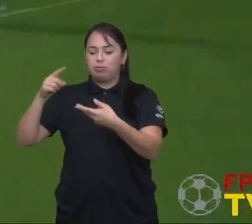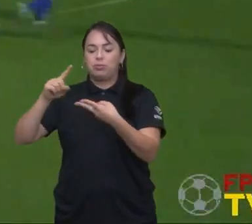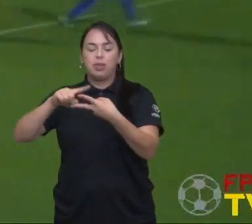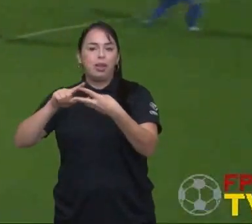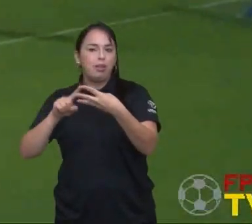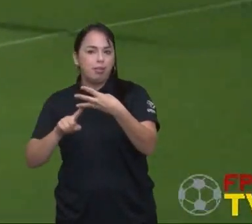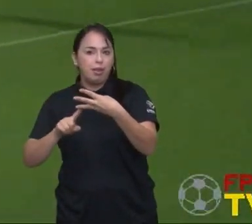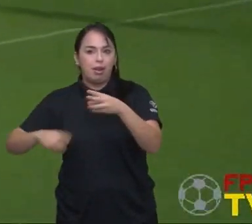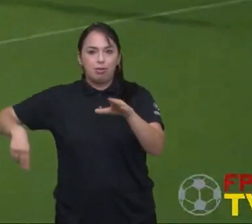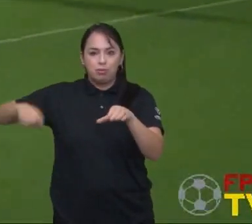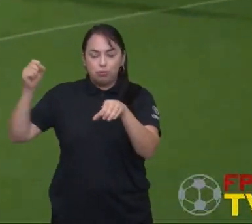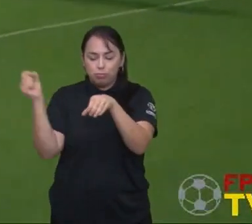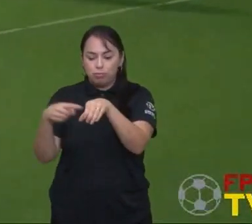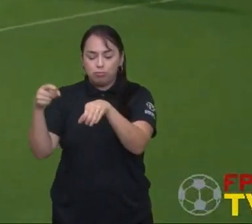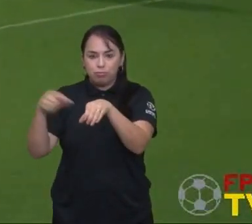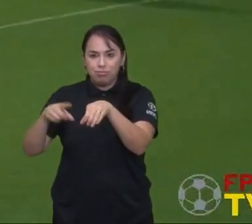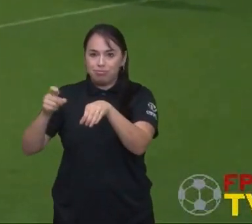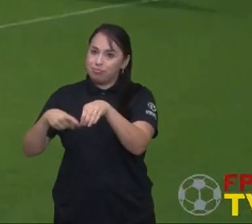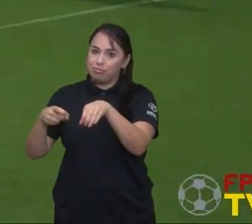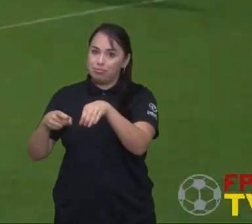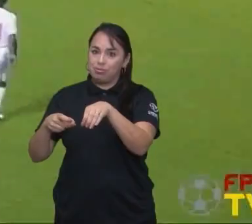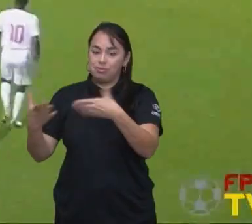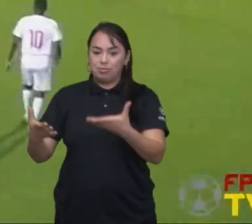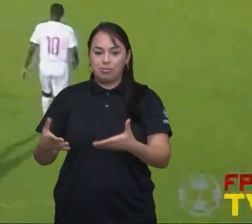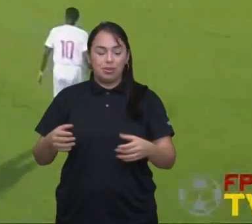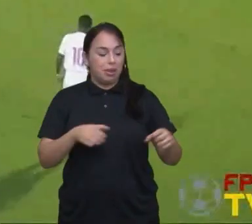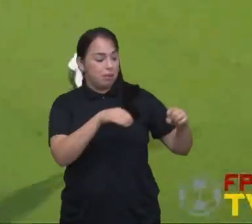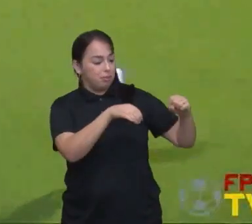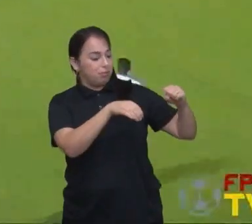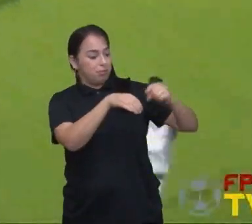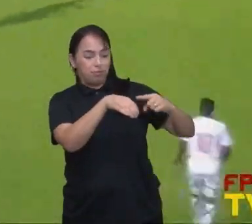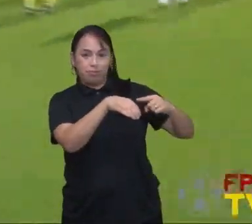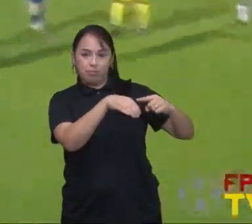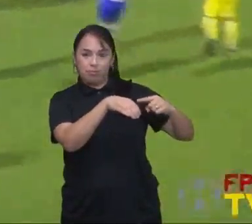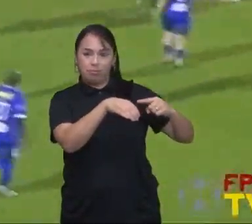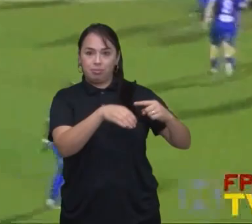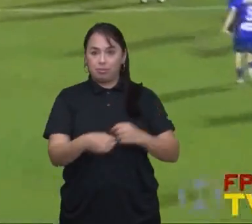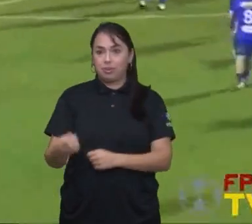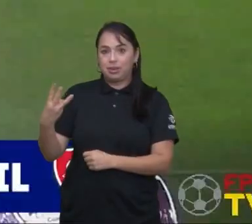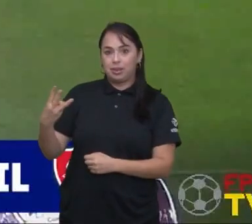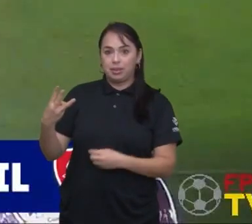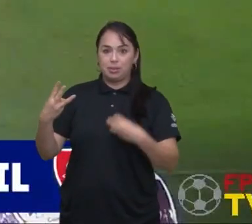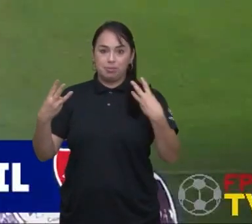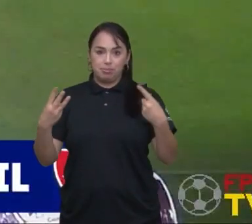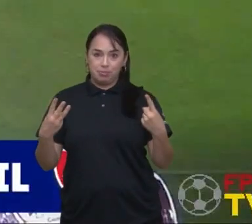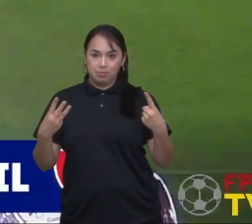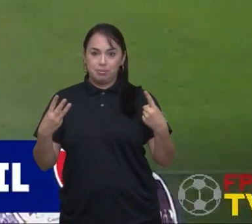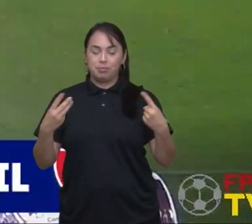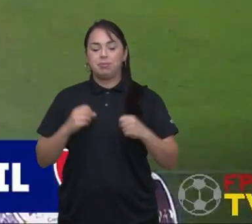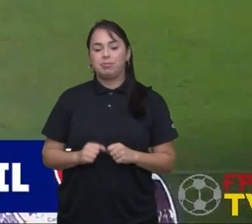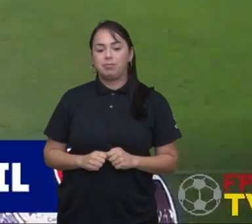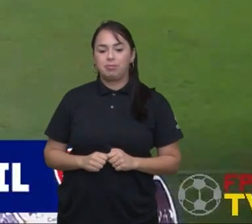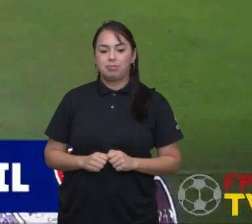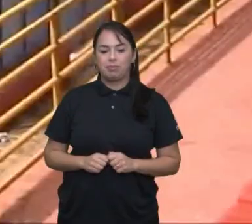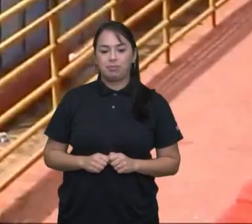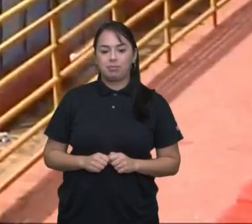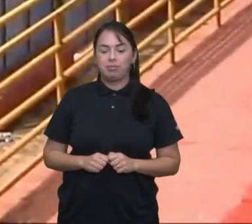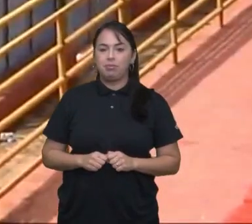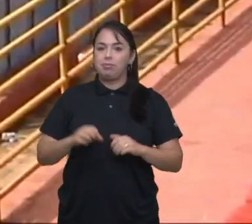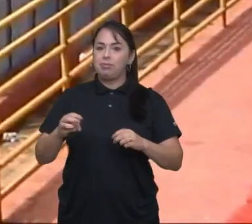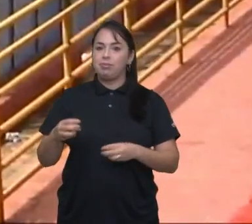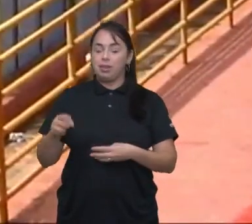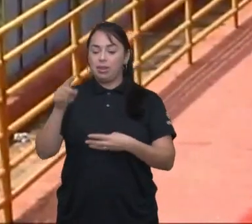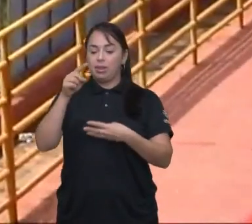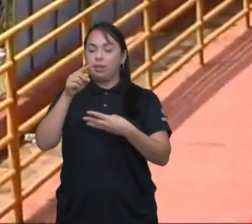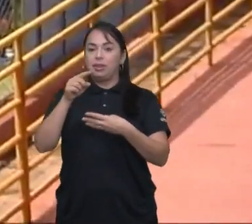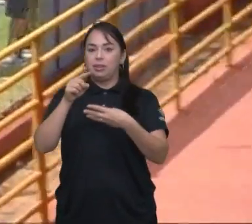e Wellington marcaram para a Águia. O Alisson descontou para os visitantes. Placar final, São José 3-1. Na